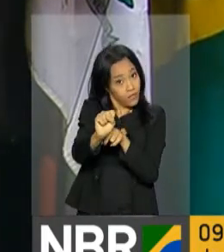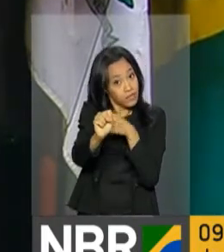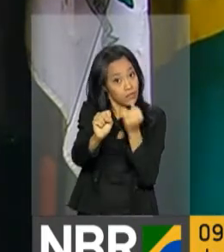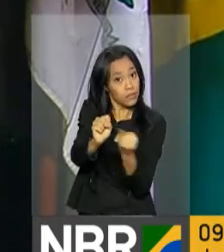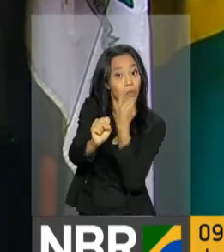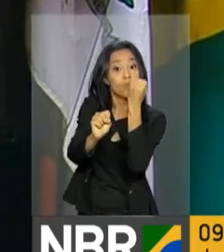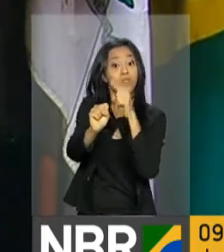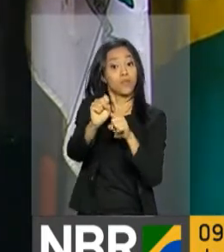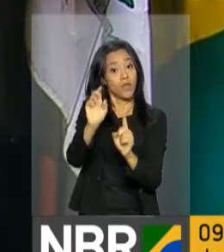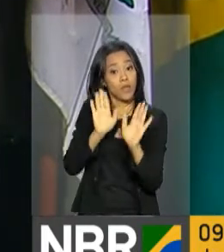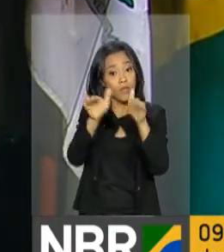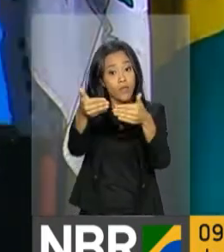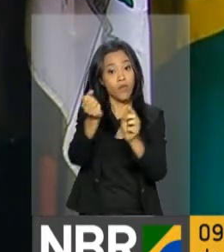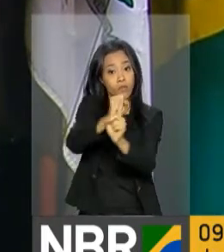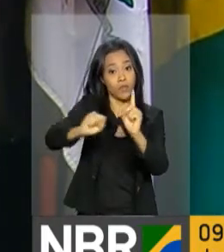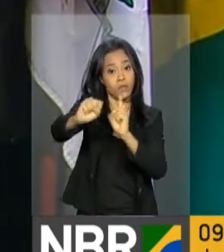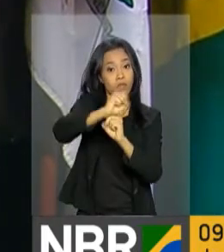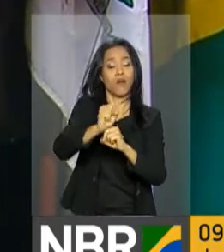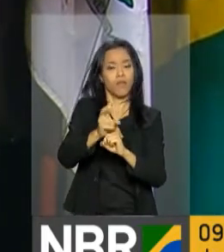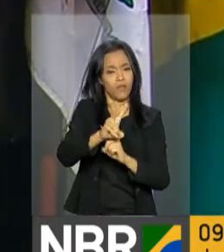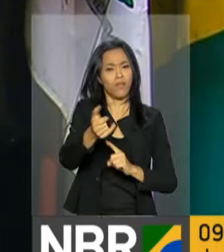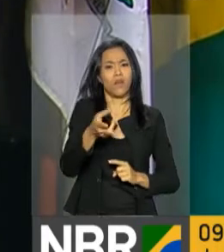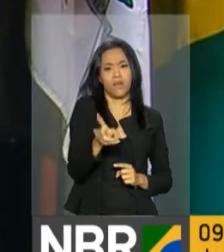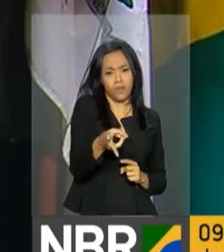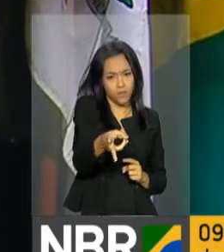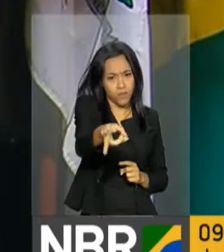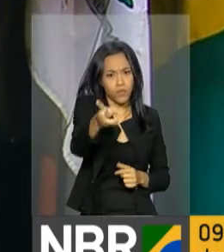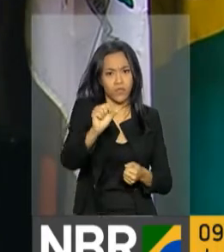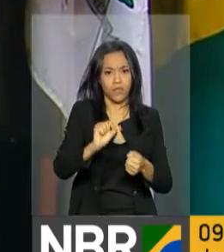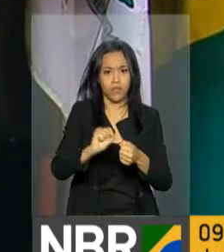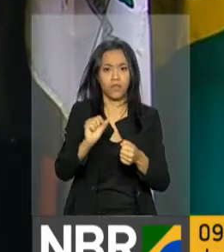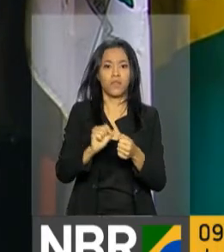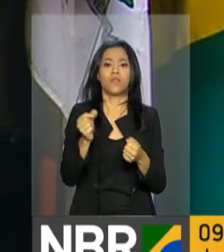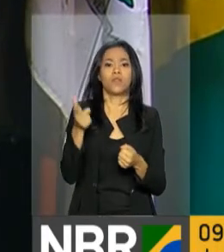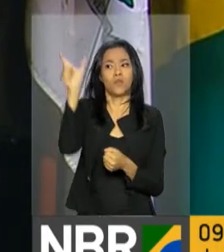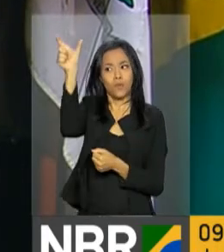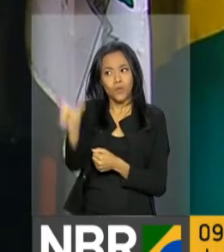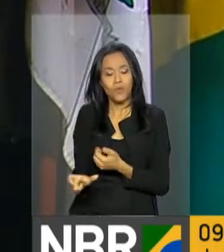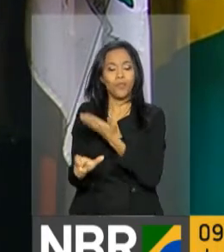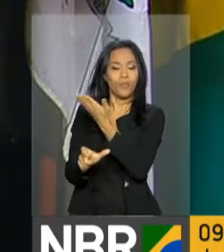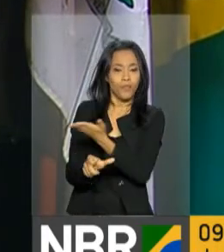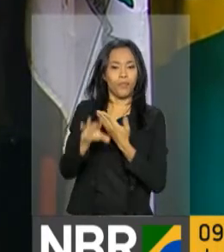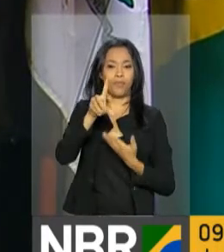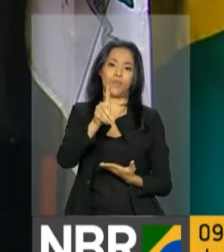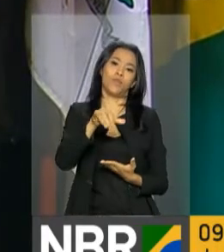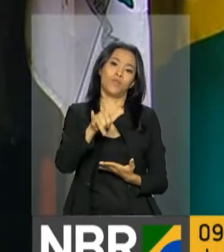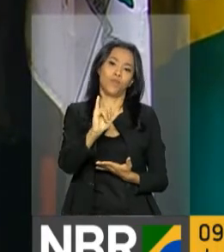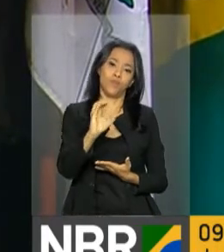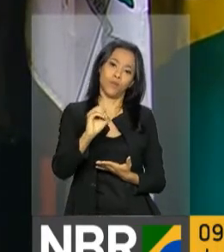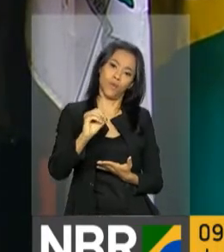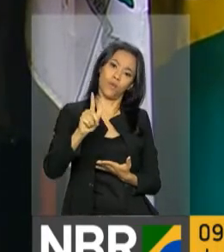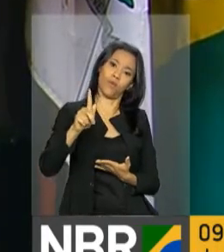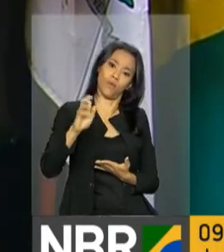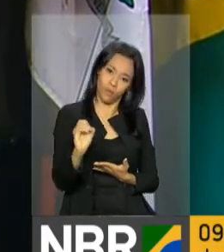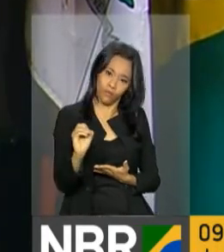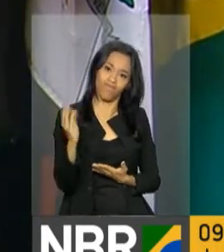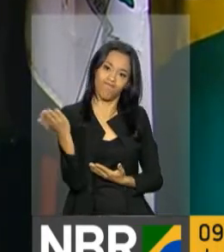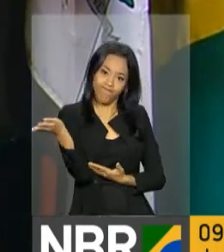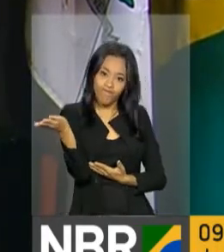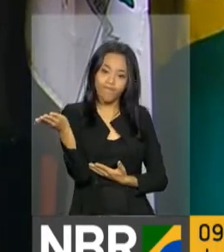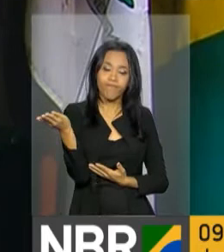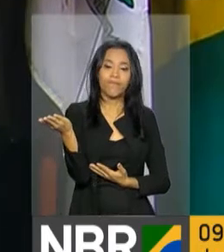continuará a ser feito pelo pelo jogo de oliveira eu tenho é